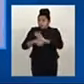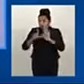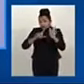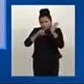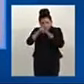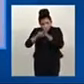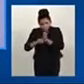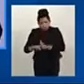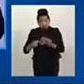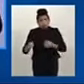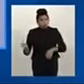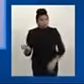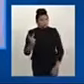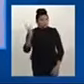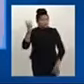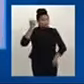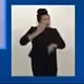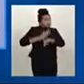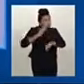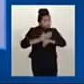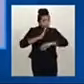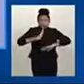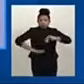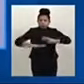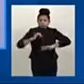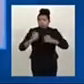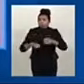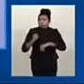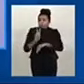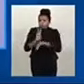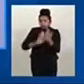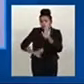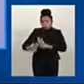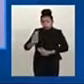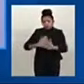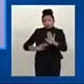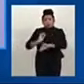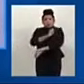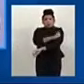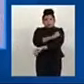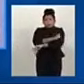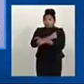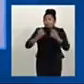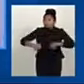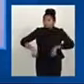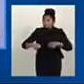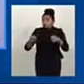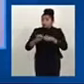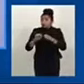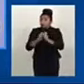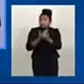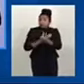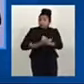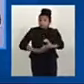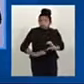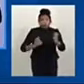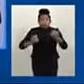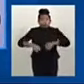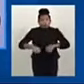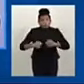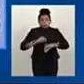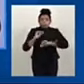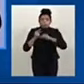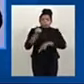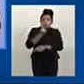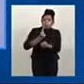diagnóstico, precisamos valorizar, capacitar, nós precisamos cuidar dos nossos alunos, precisamos fazer concurso público, nós precisamos fazer